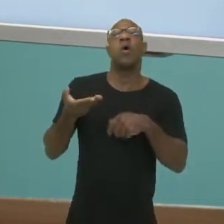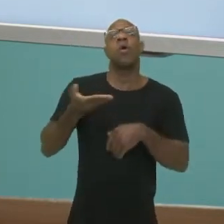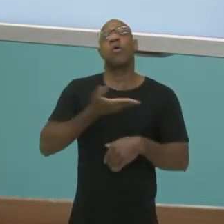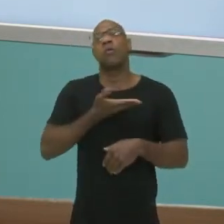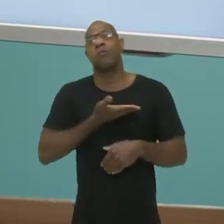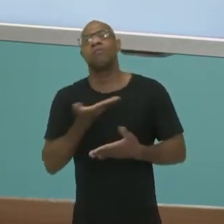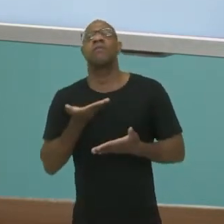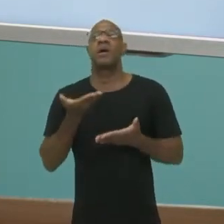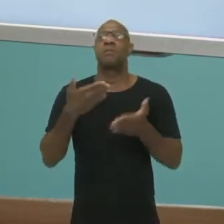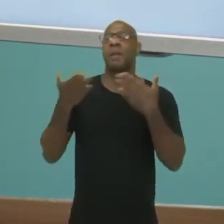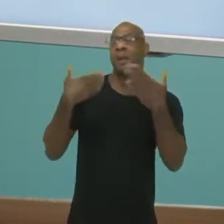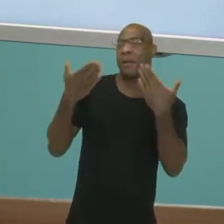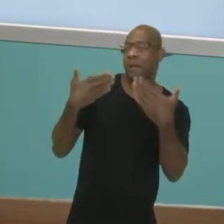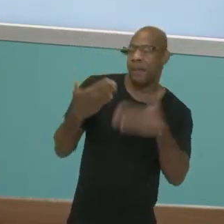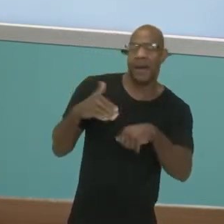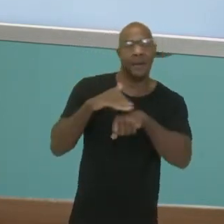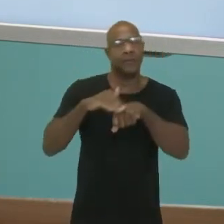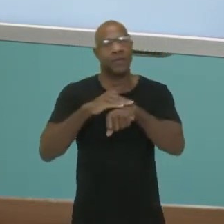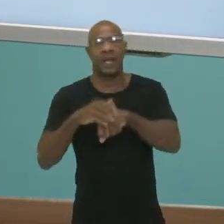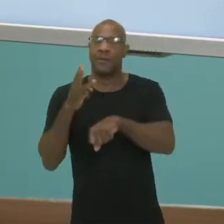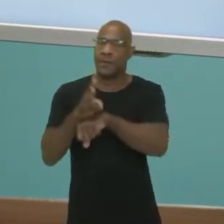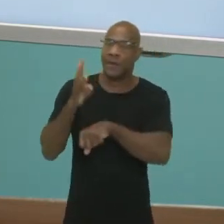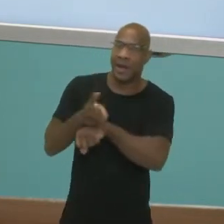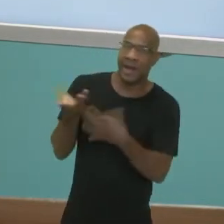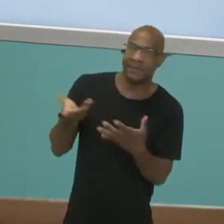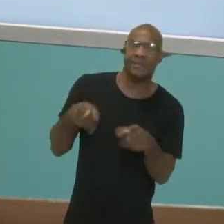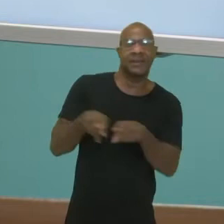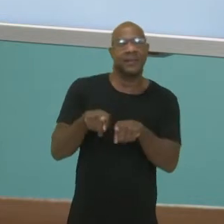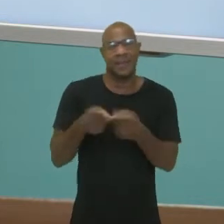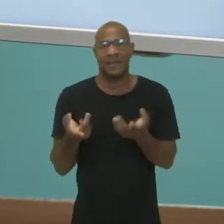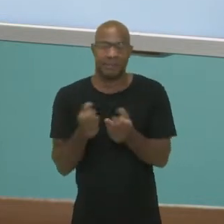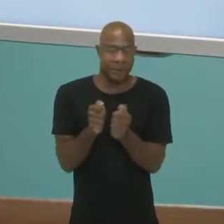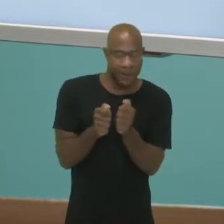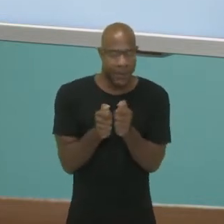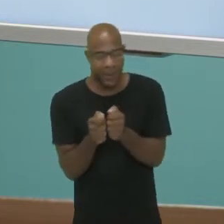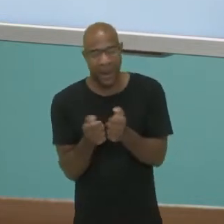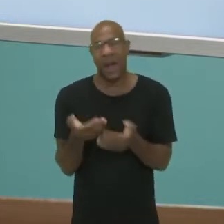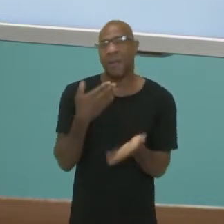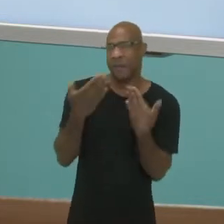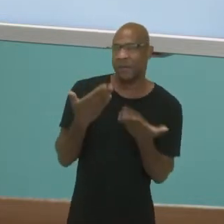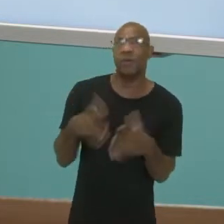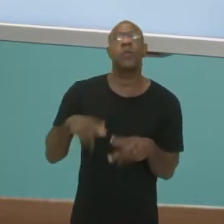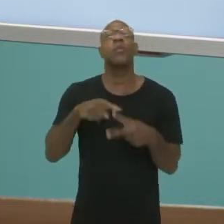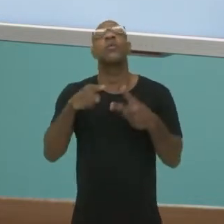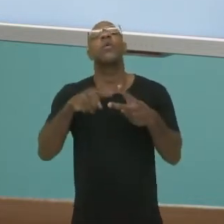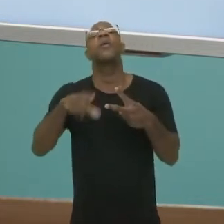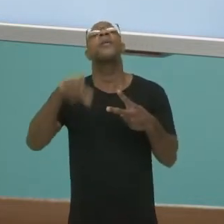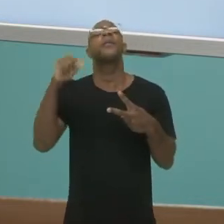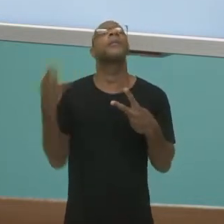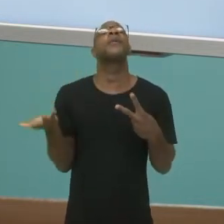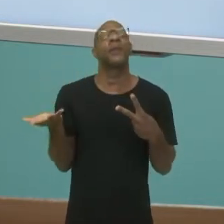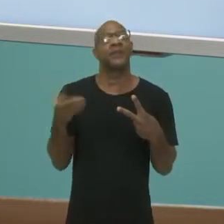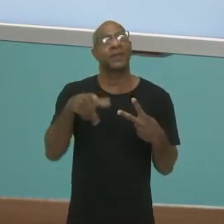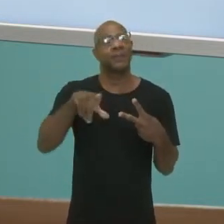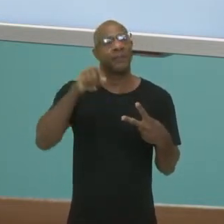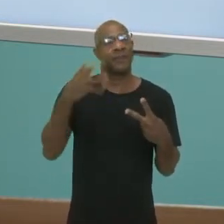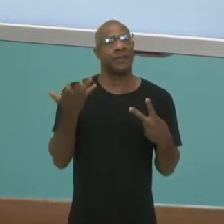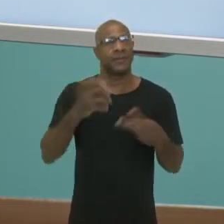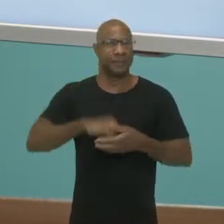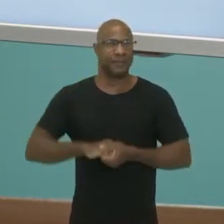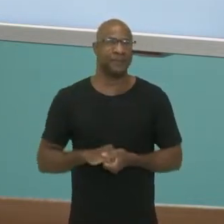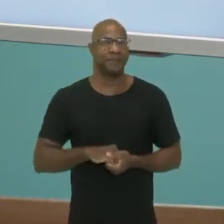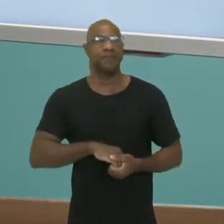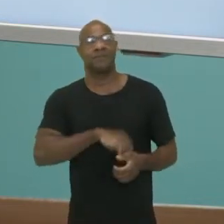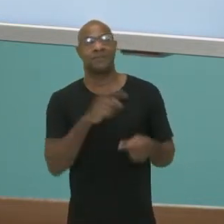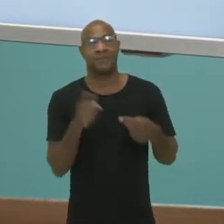de mensagem? Porque hoje a gente, né, ainda precisa conversar por mensagens justamente por causa da pandemia, não é verdade?